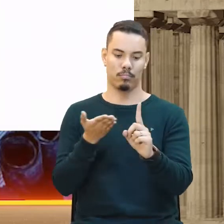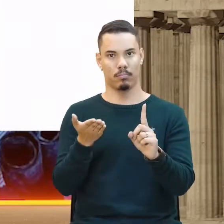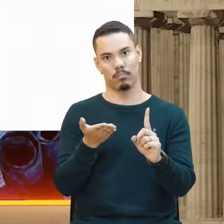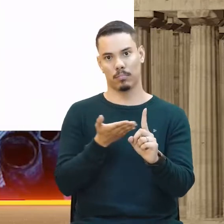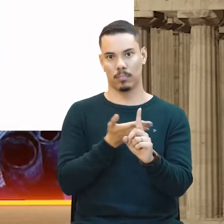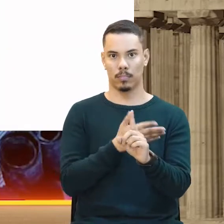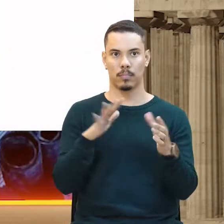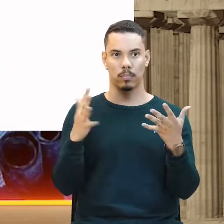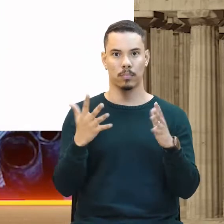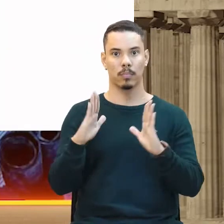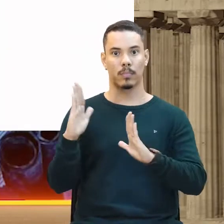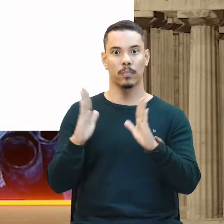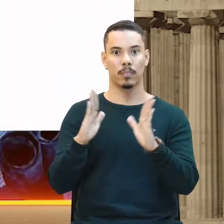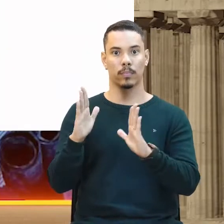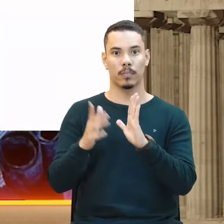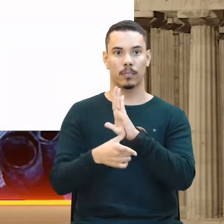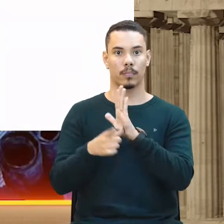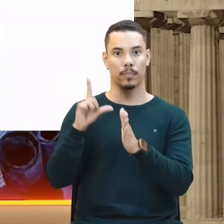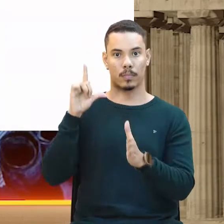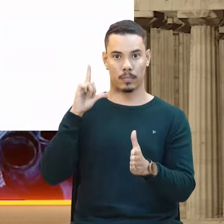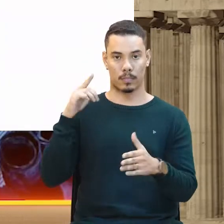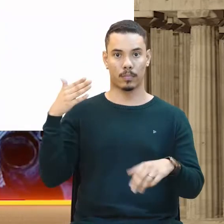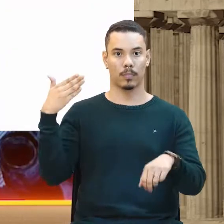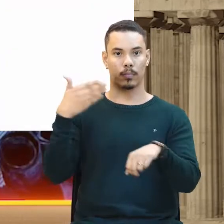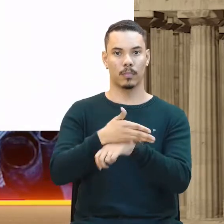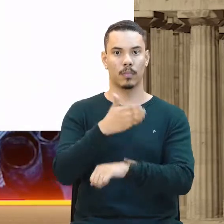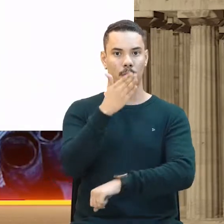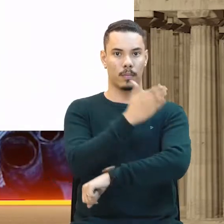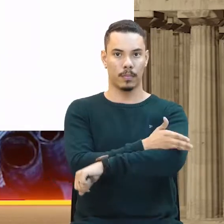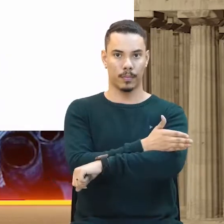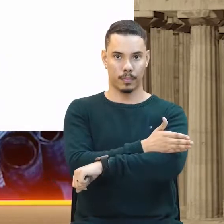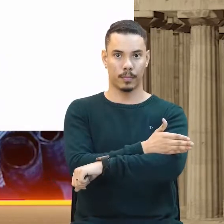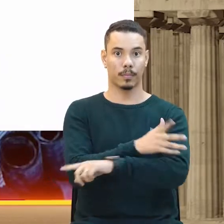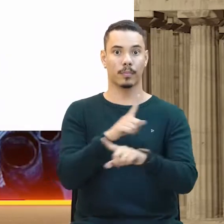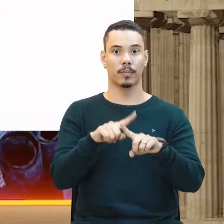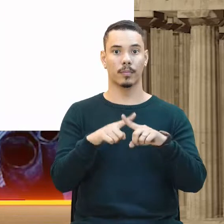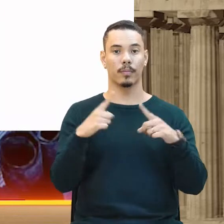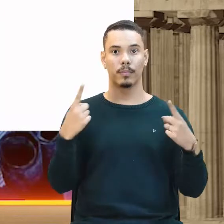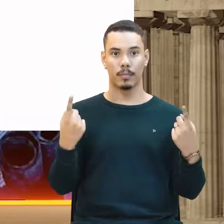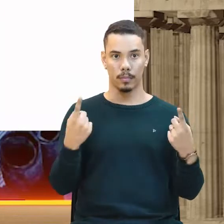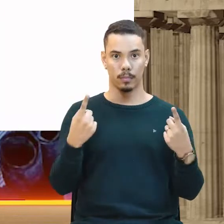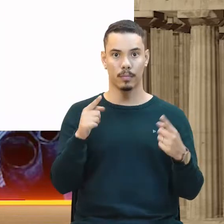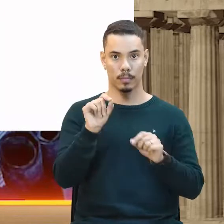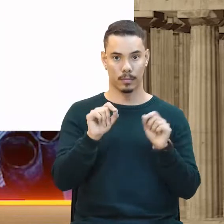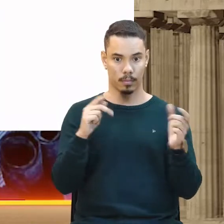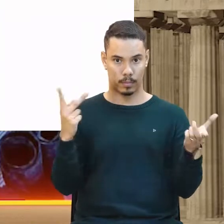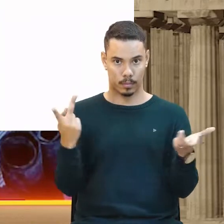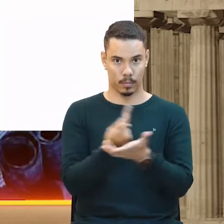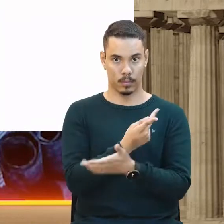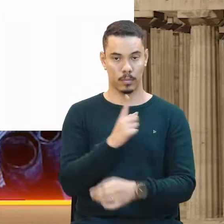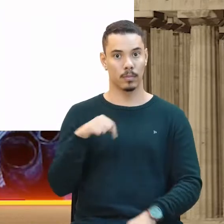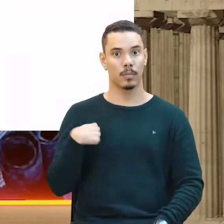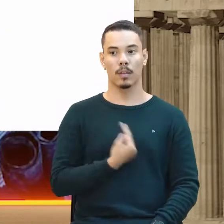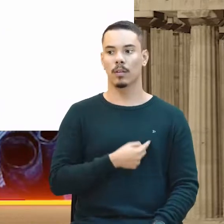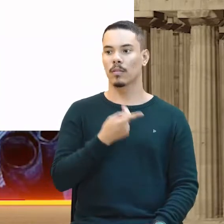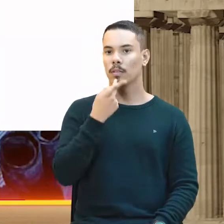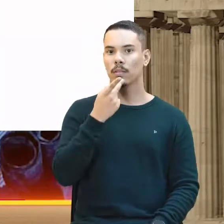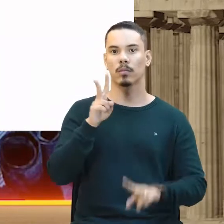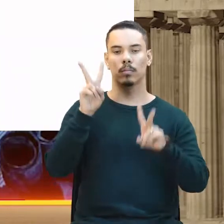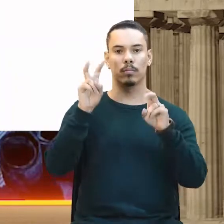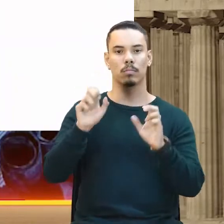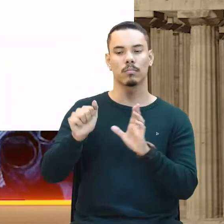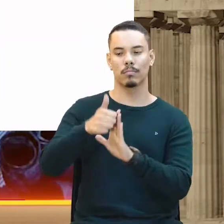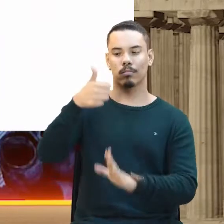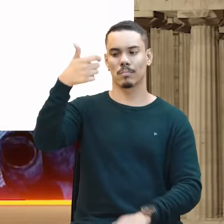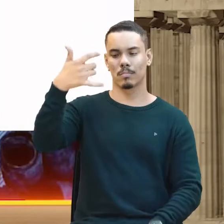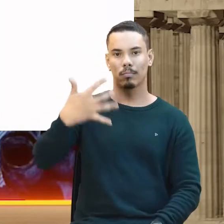do período antigo para iniciar a Idade Média. Mas esse saindo, nós vamos ver que os primeiros